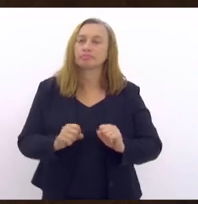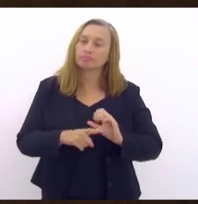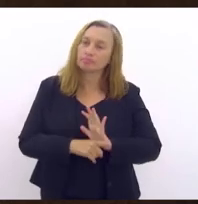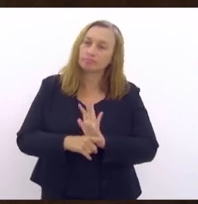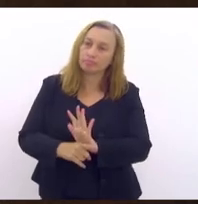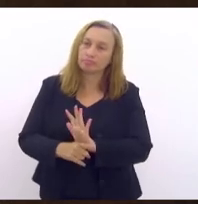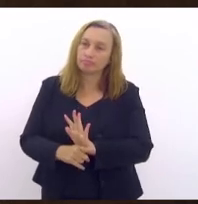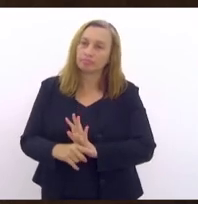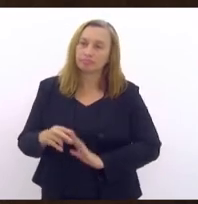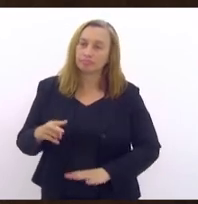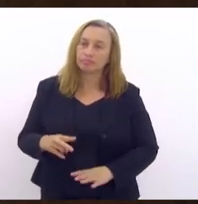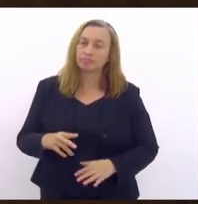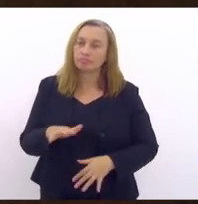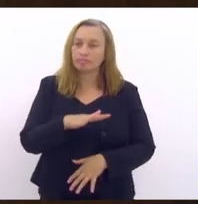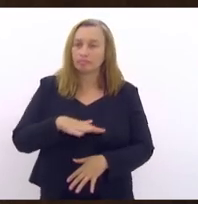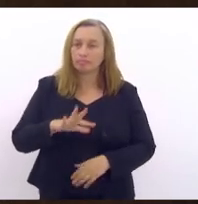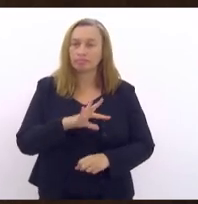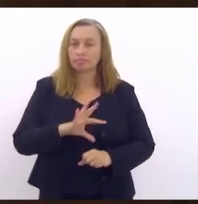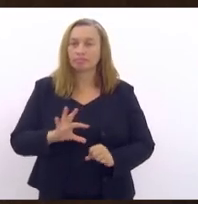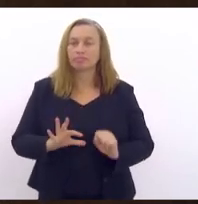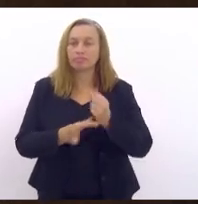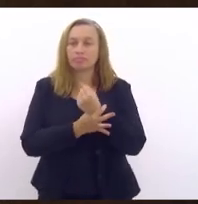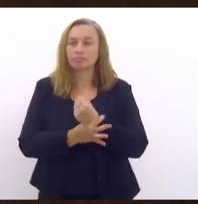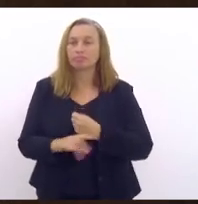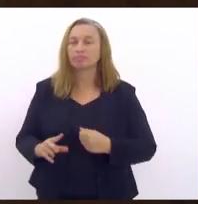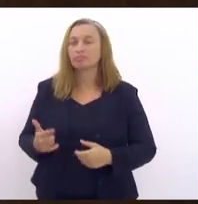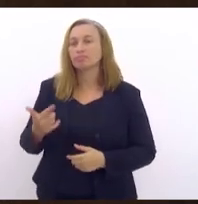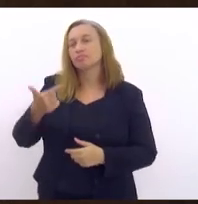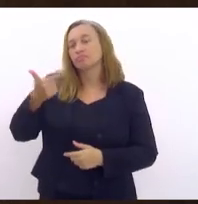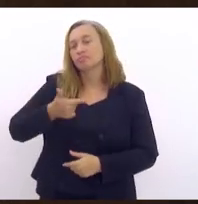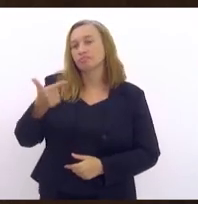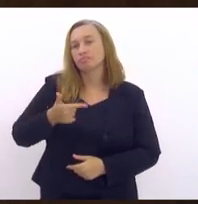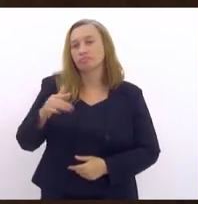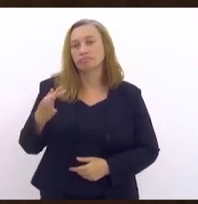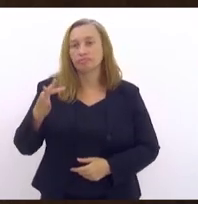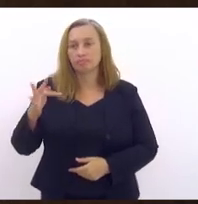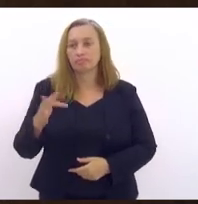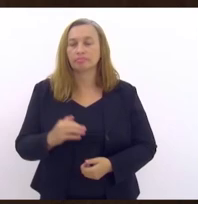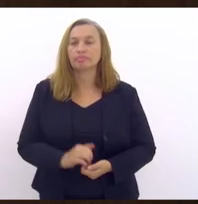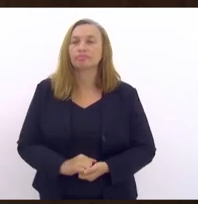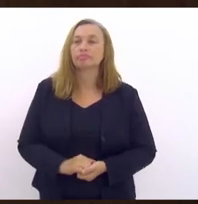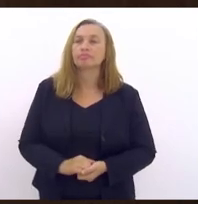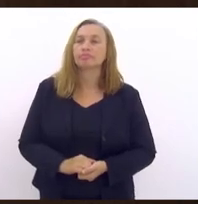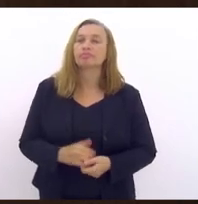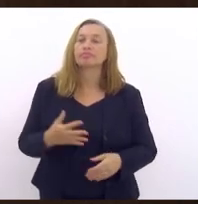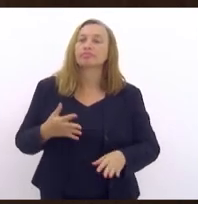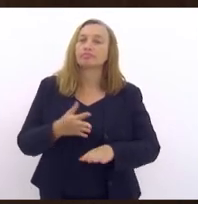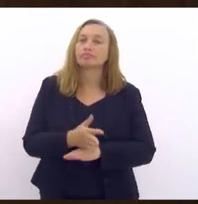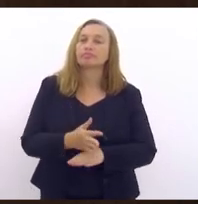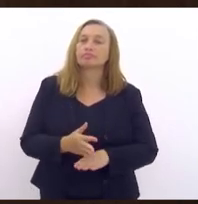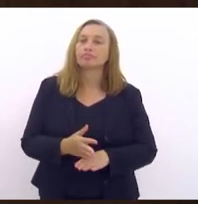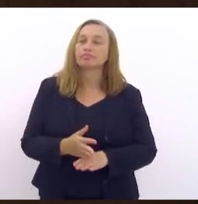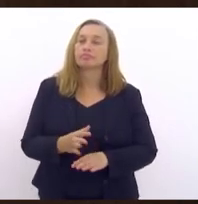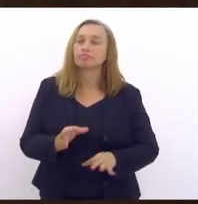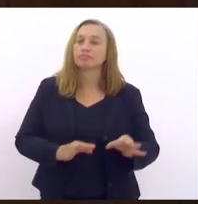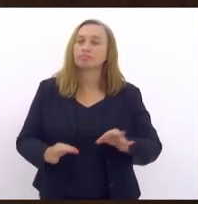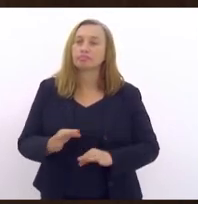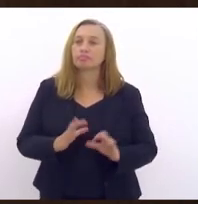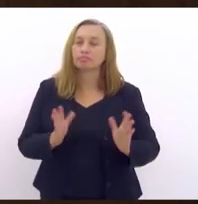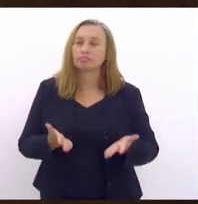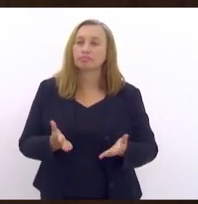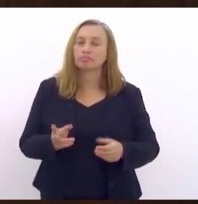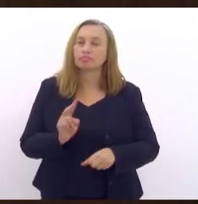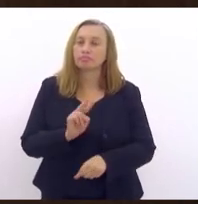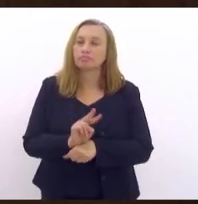nas forças de segurança. Esse é o primeiro ponto. O segundo, que também é breve, eu estou dando entrada num programa hoje, Guardiões